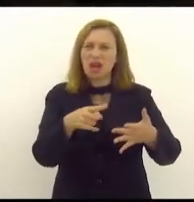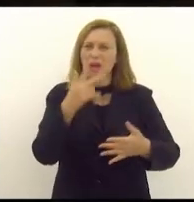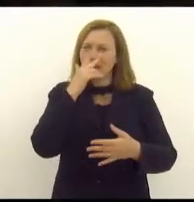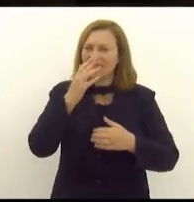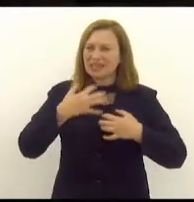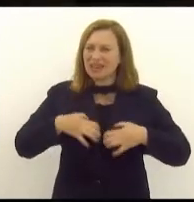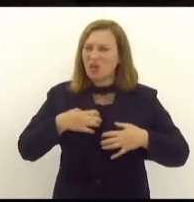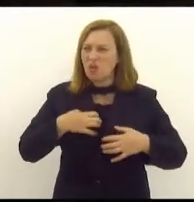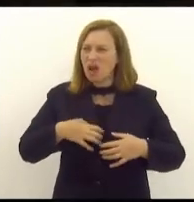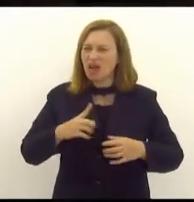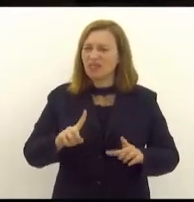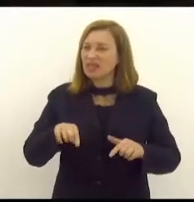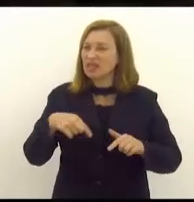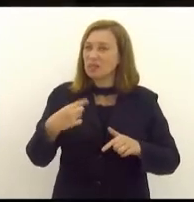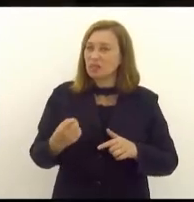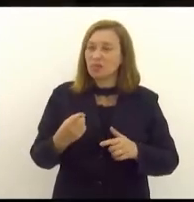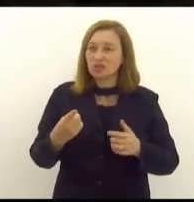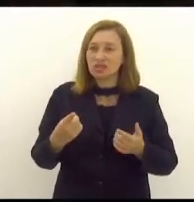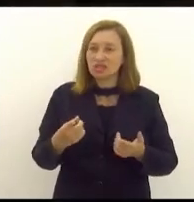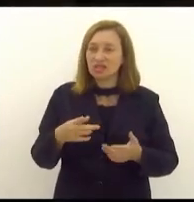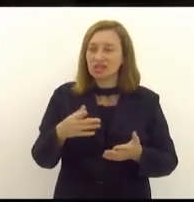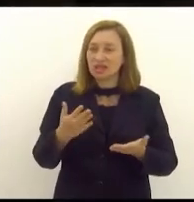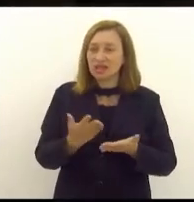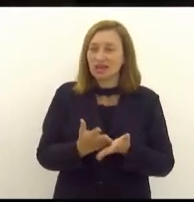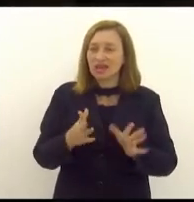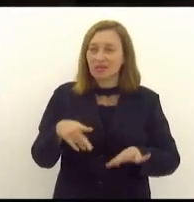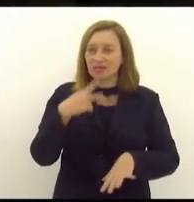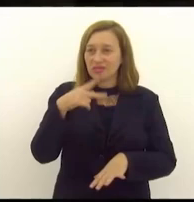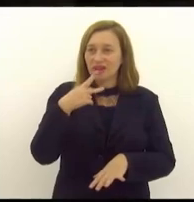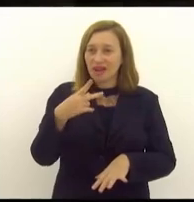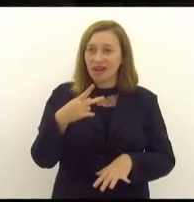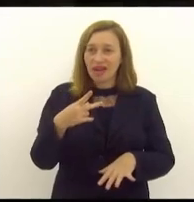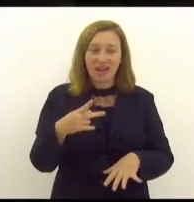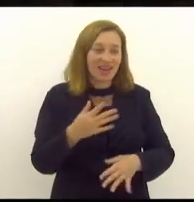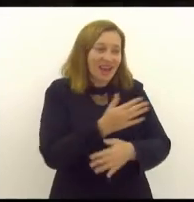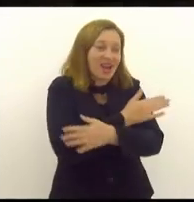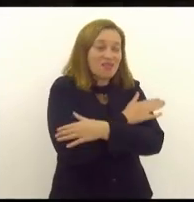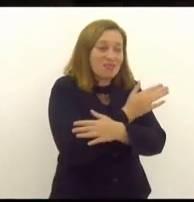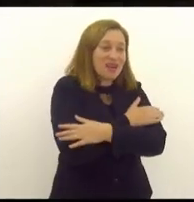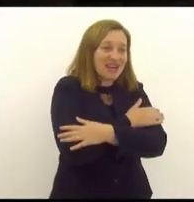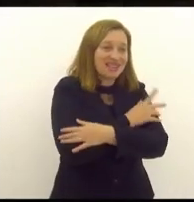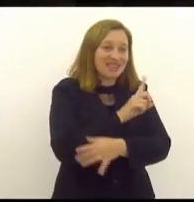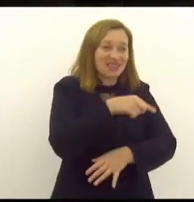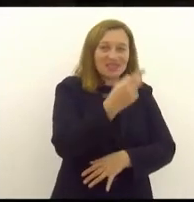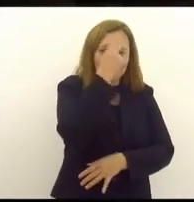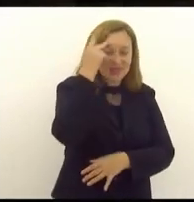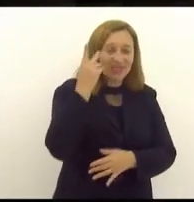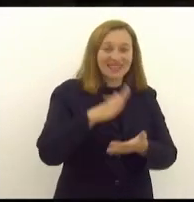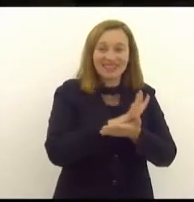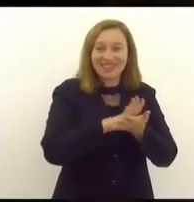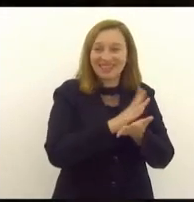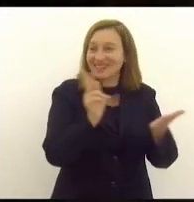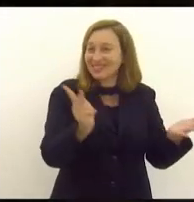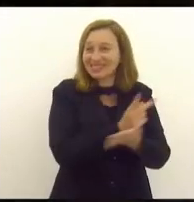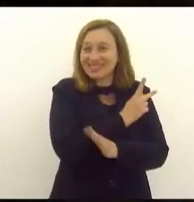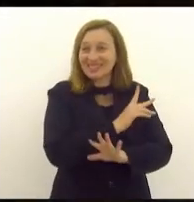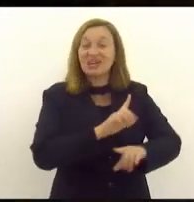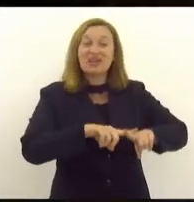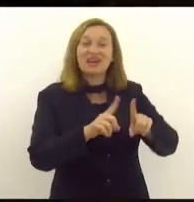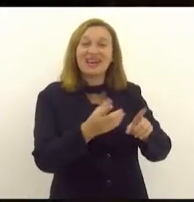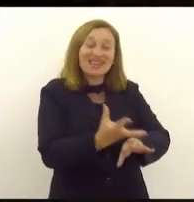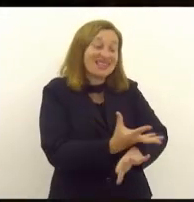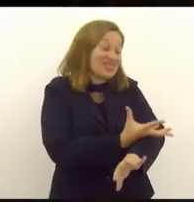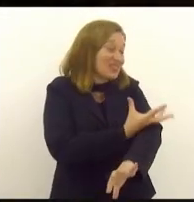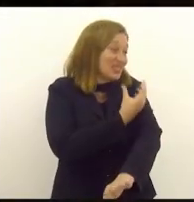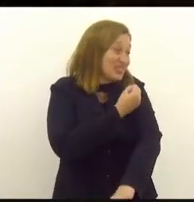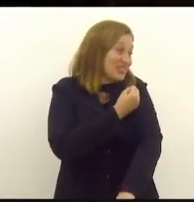e acabou quem ele tava agredindo ele abraça como nada tivesse acontecido com as emoções